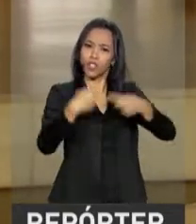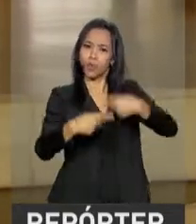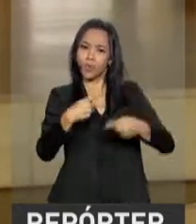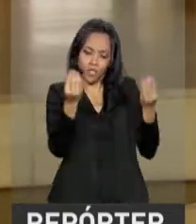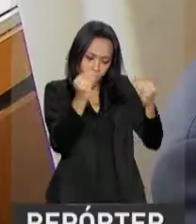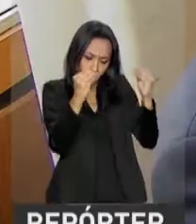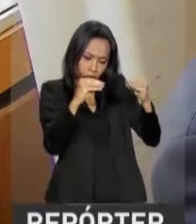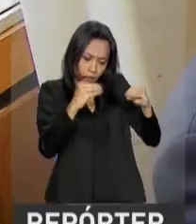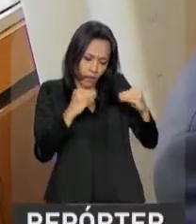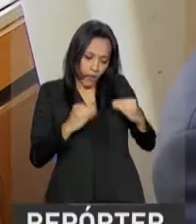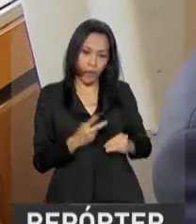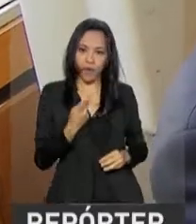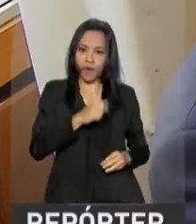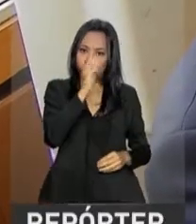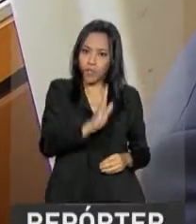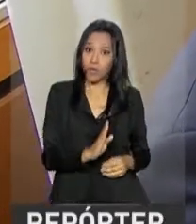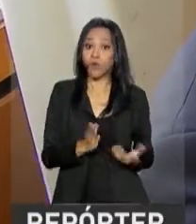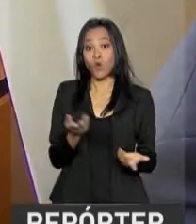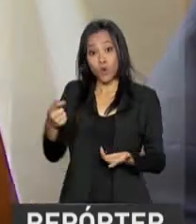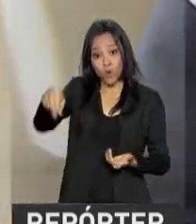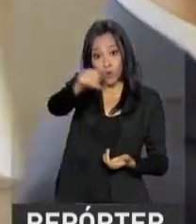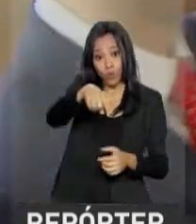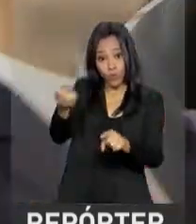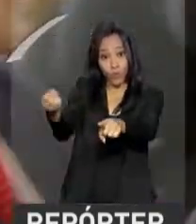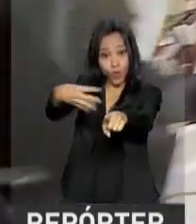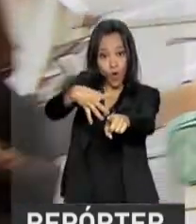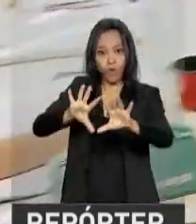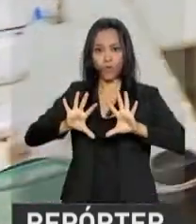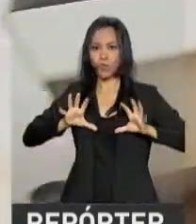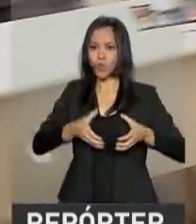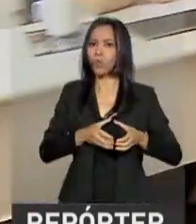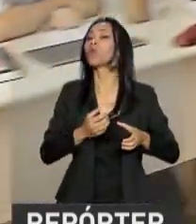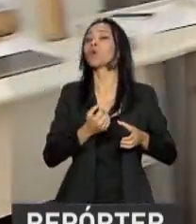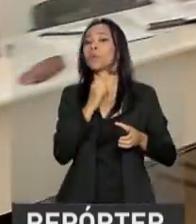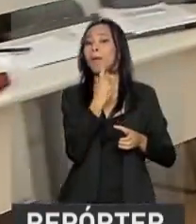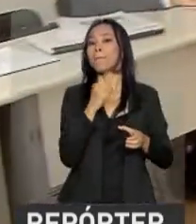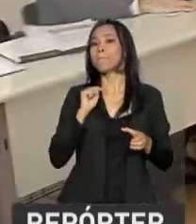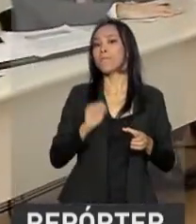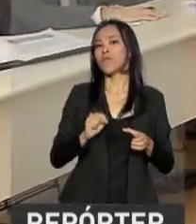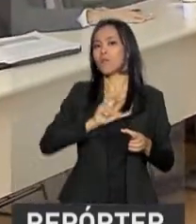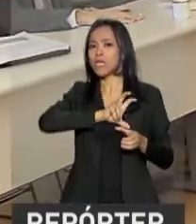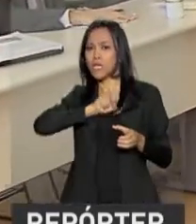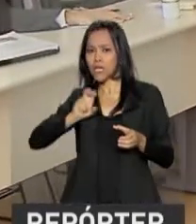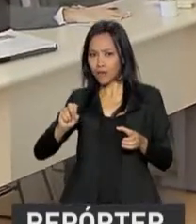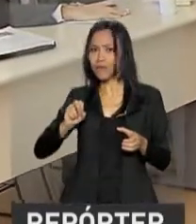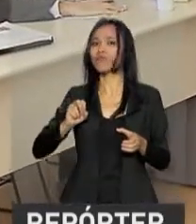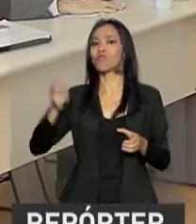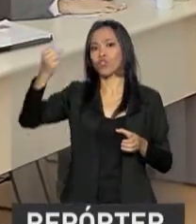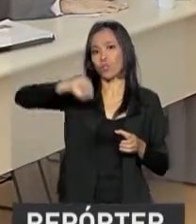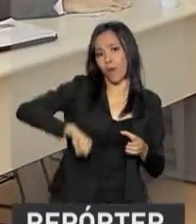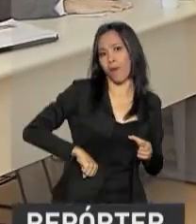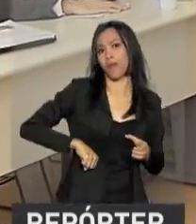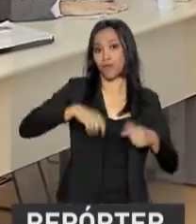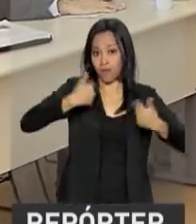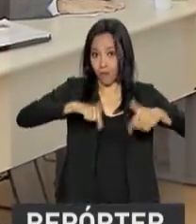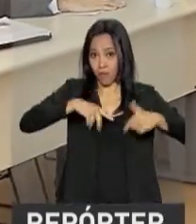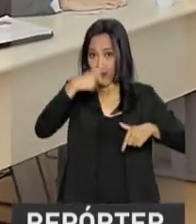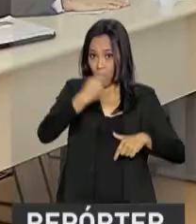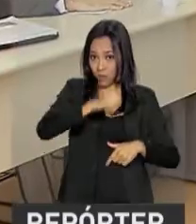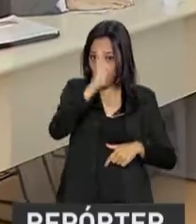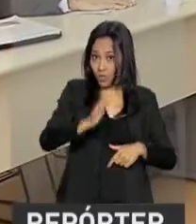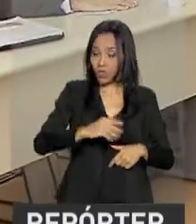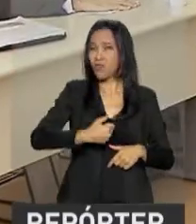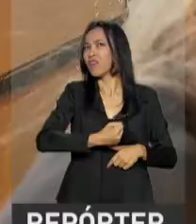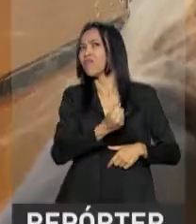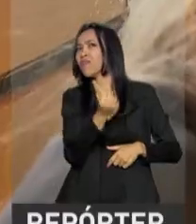do país. Os novos servidores vão se juntar a um time de mais de 1.500 diplomatas que atuam no Brasil e em mais